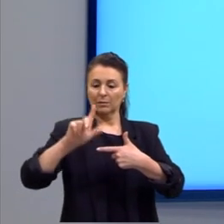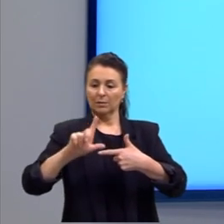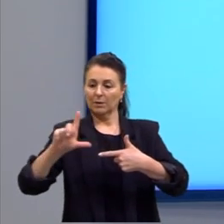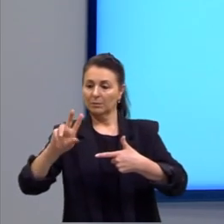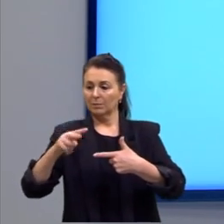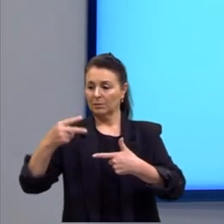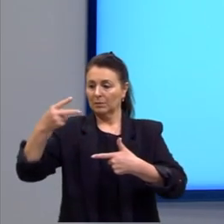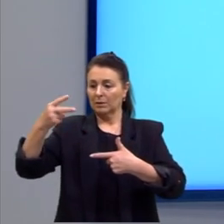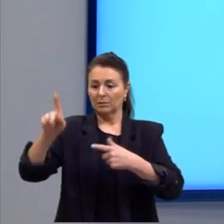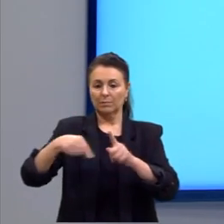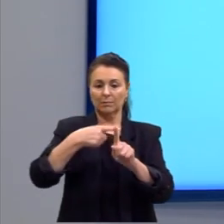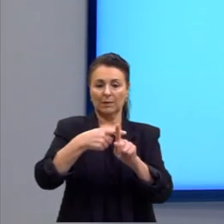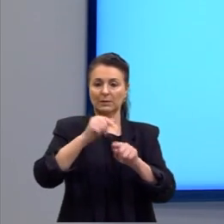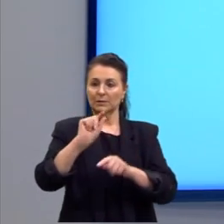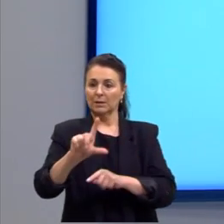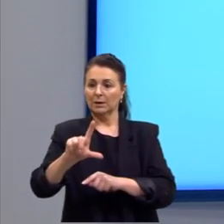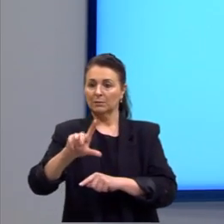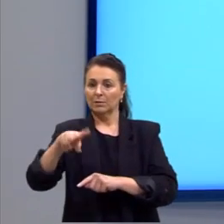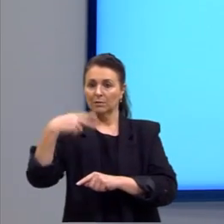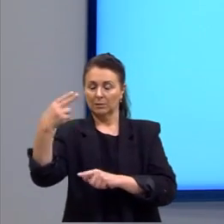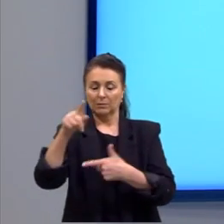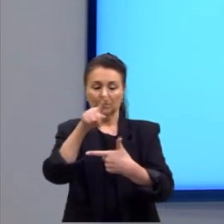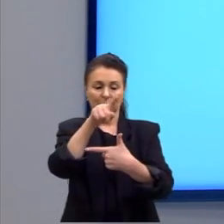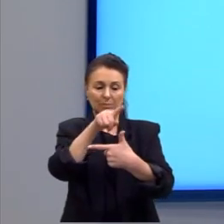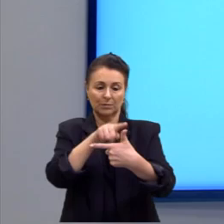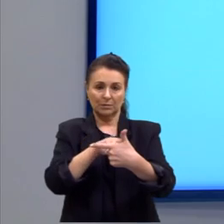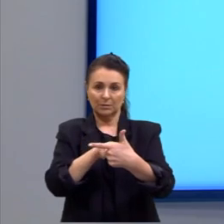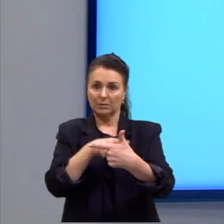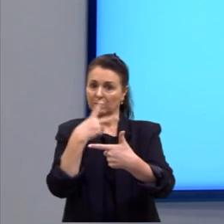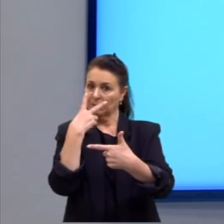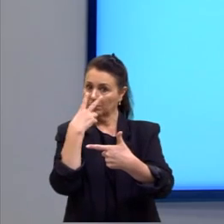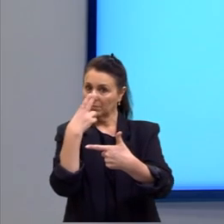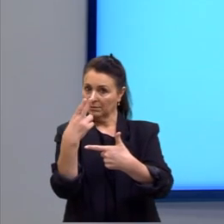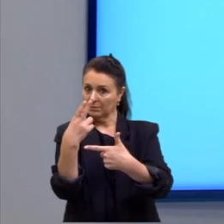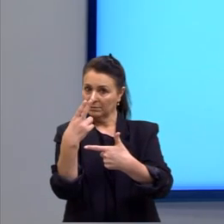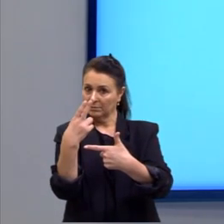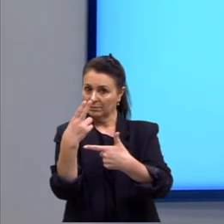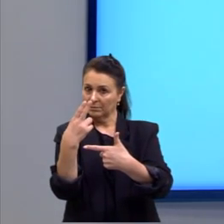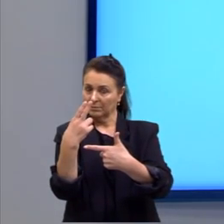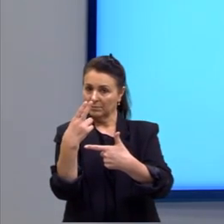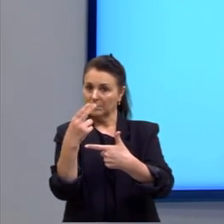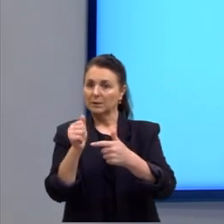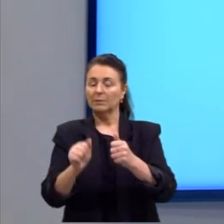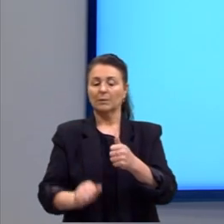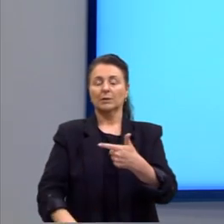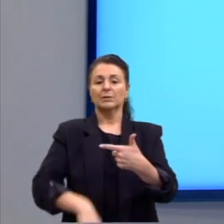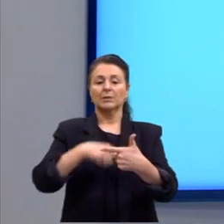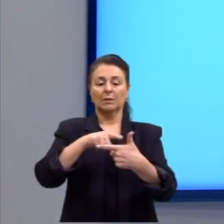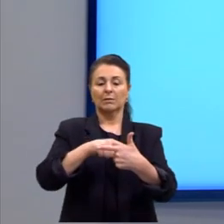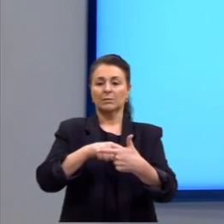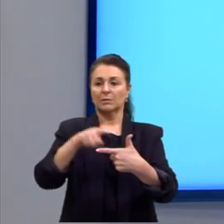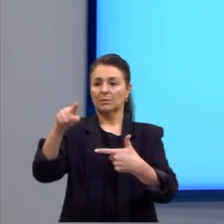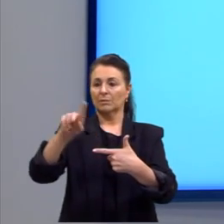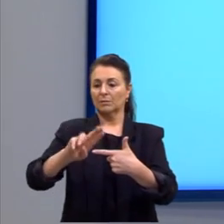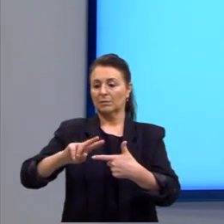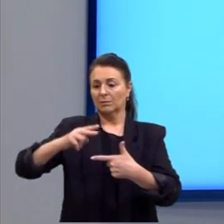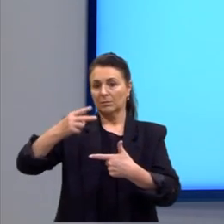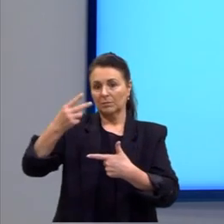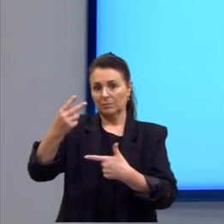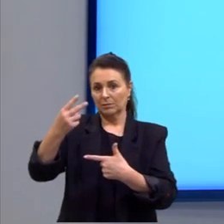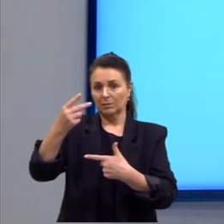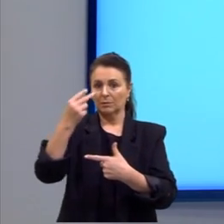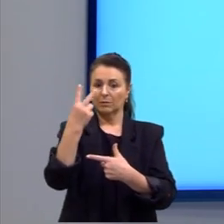lado ao quadrado porque os catetos são iguais né então nós podemos reduzir ainda que a diagonal ao quadrado é